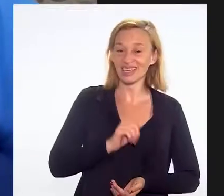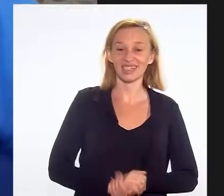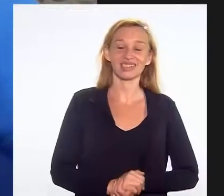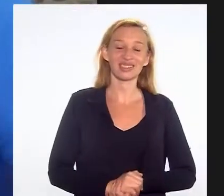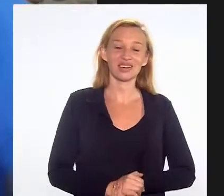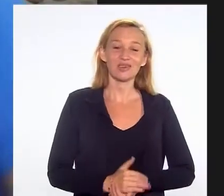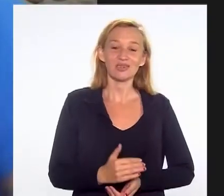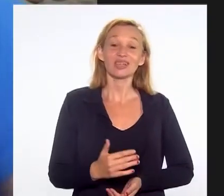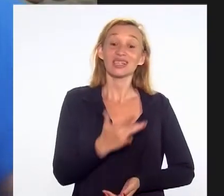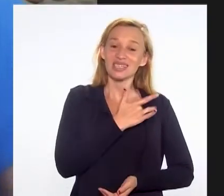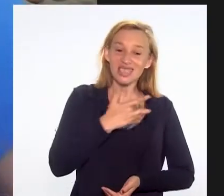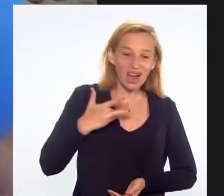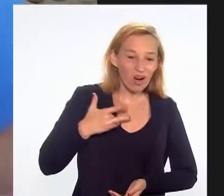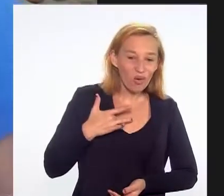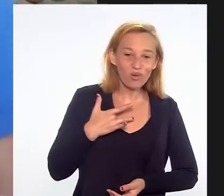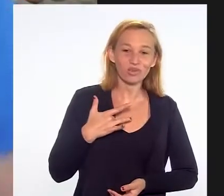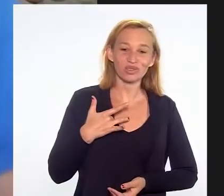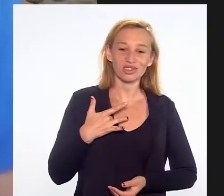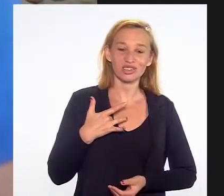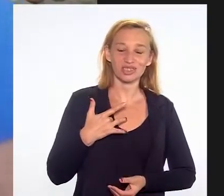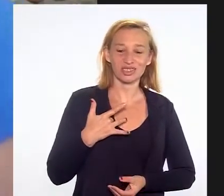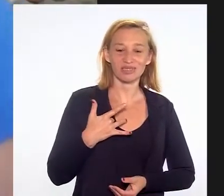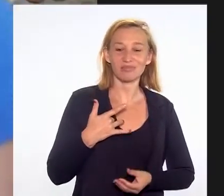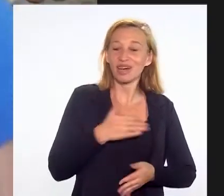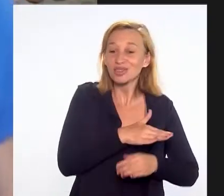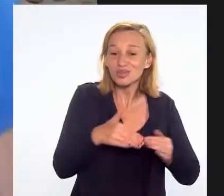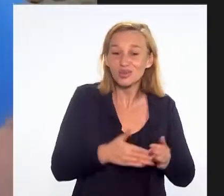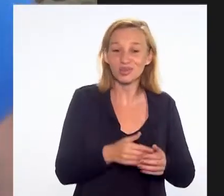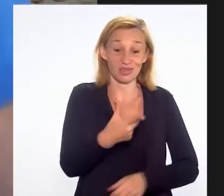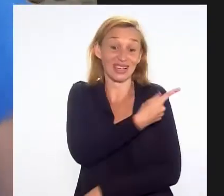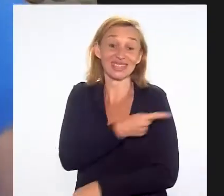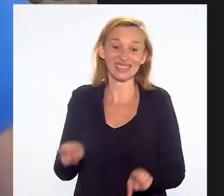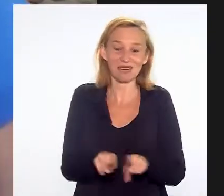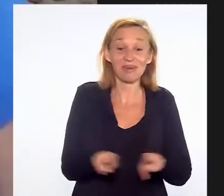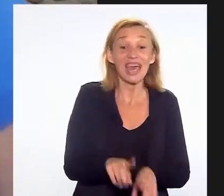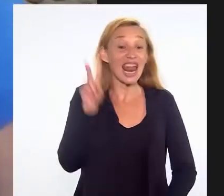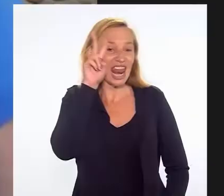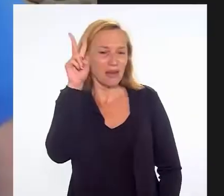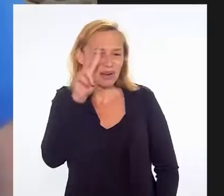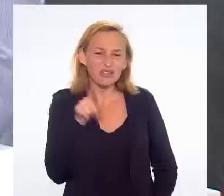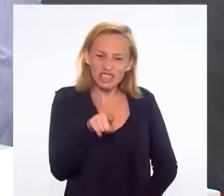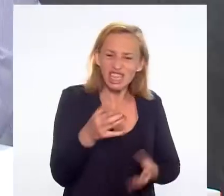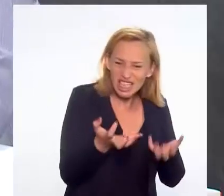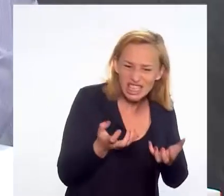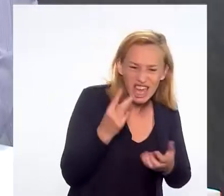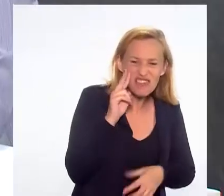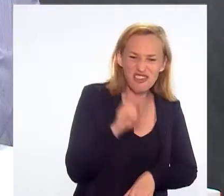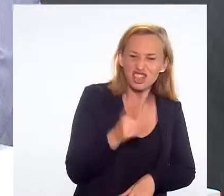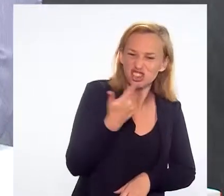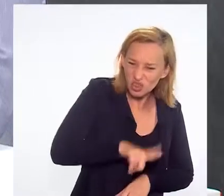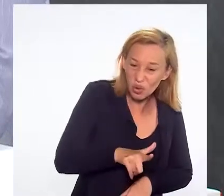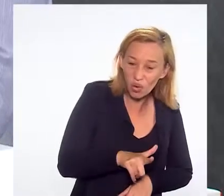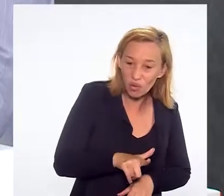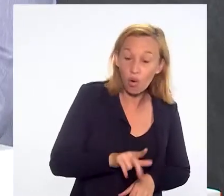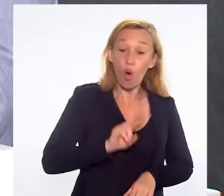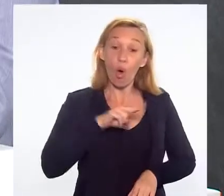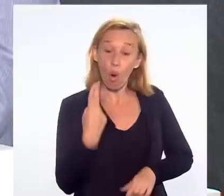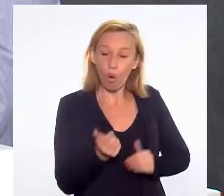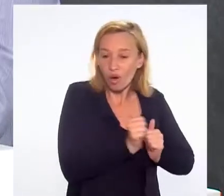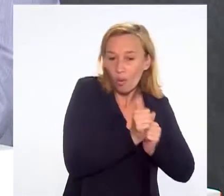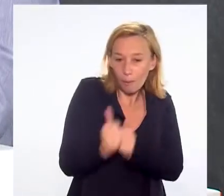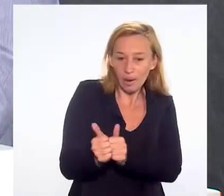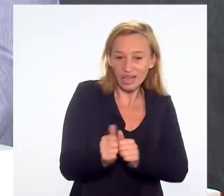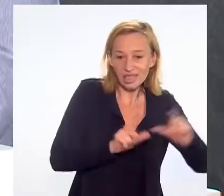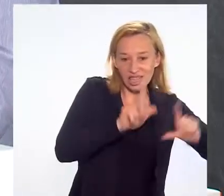Muito obrigada a vocês e muita saúde para a gente e vacina também. Lembrando que se você quiser rever